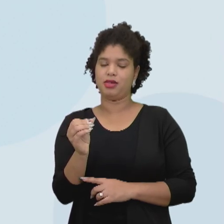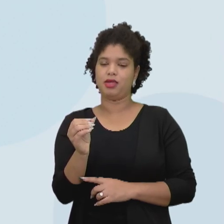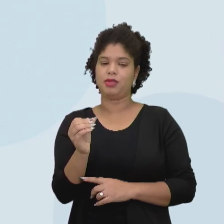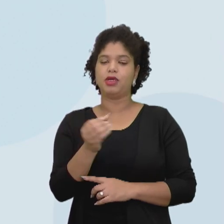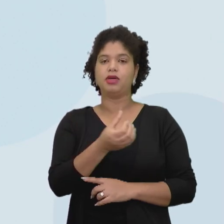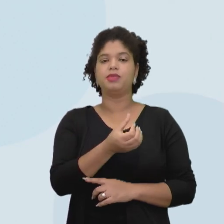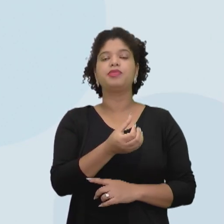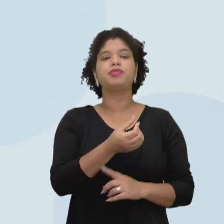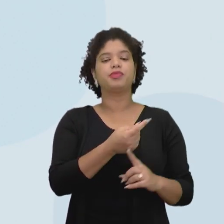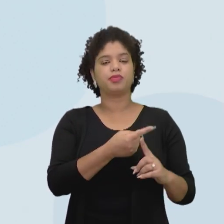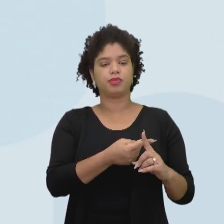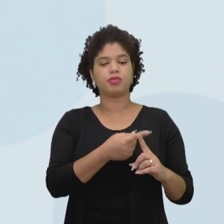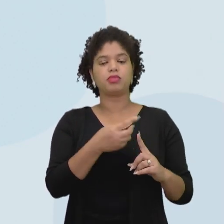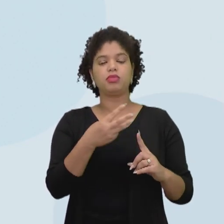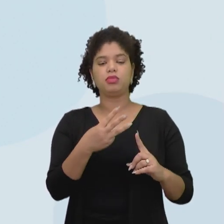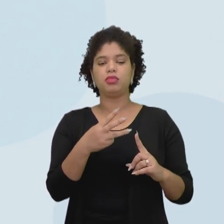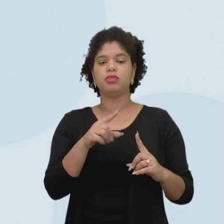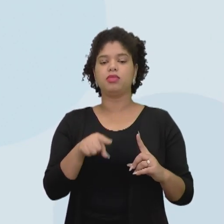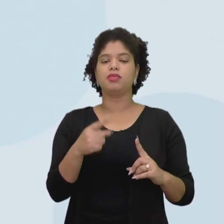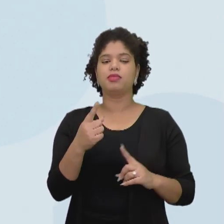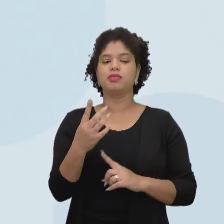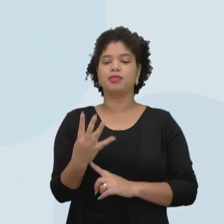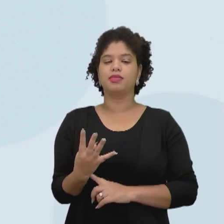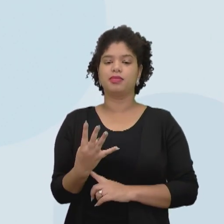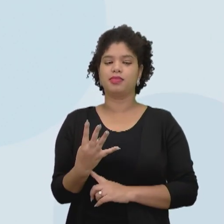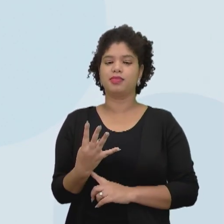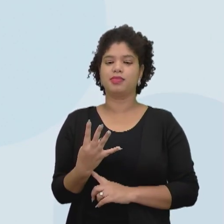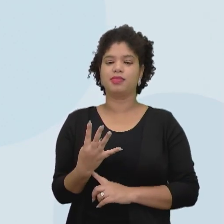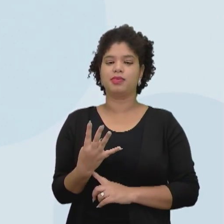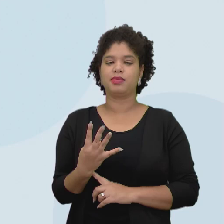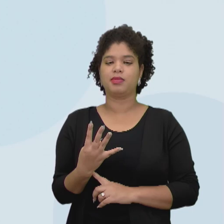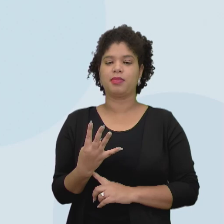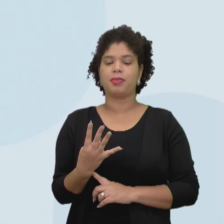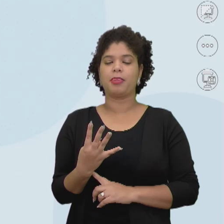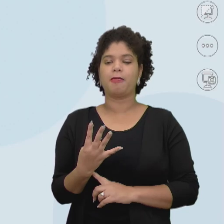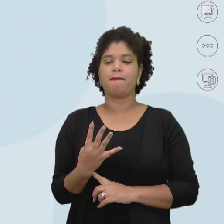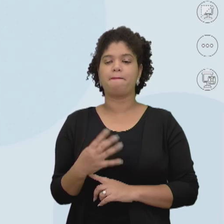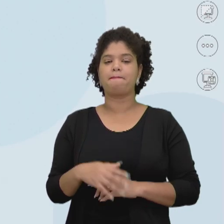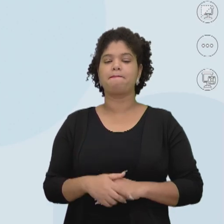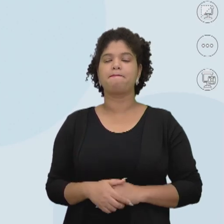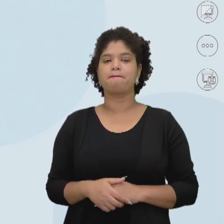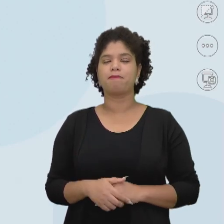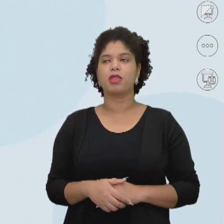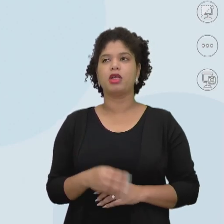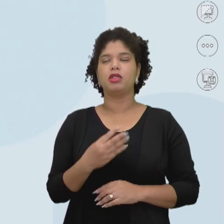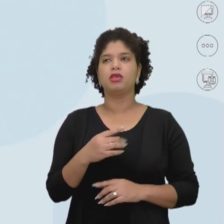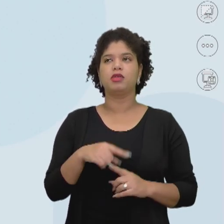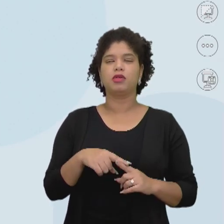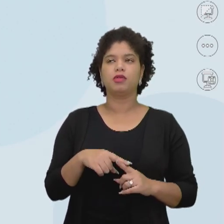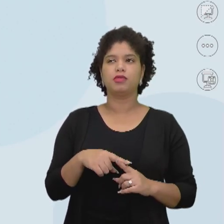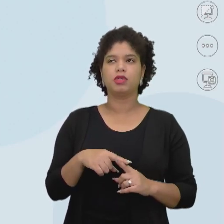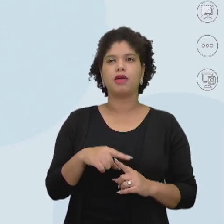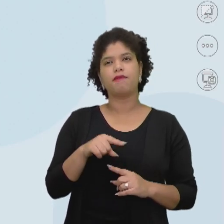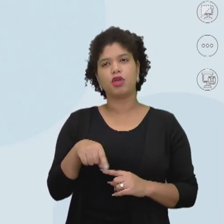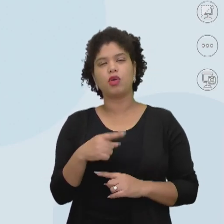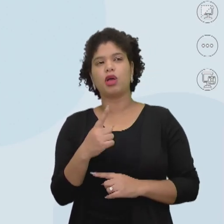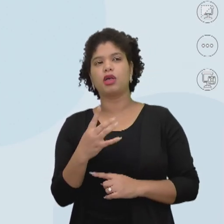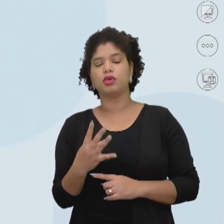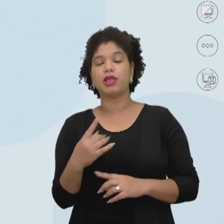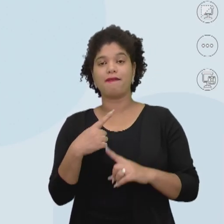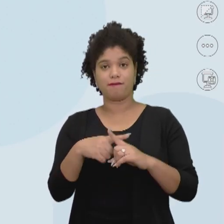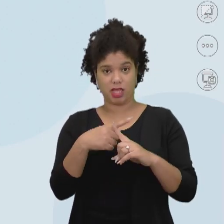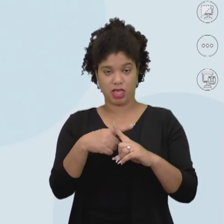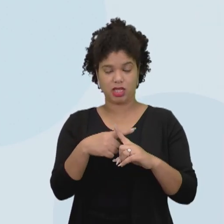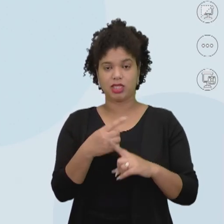aí sim multiplicar pelo 3,14. Então, 3,14 vezes 60...